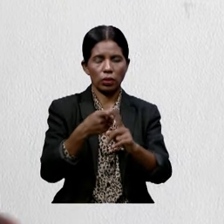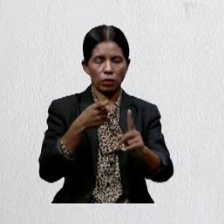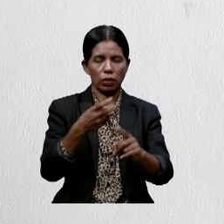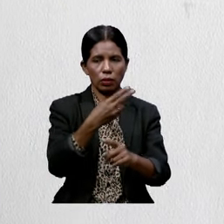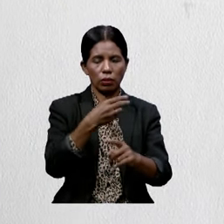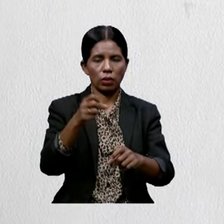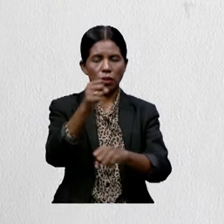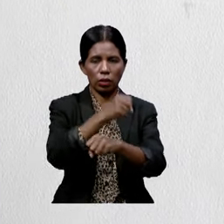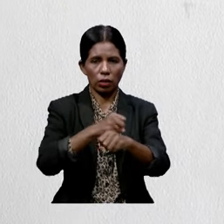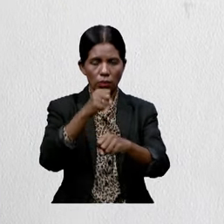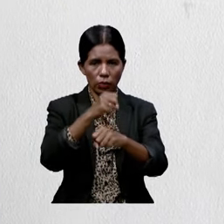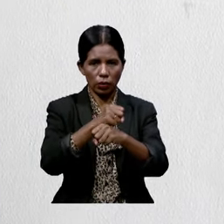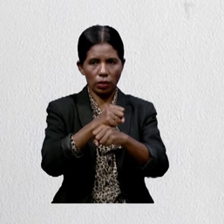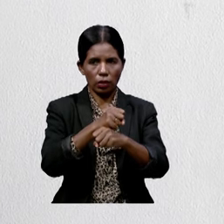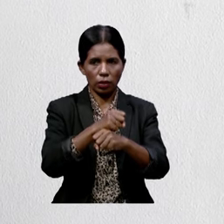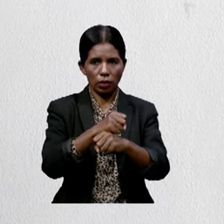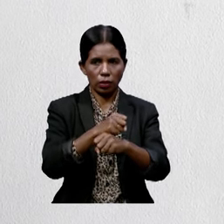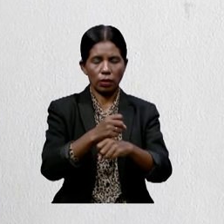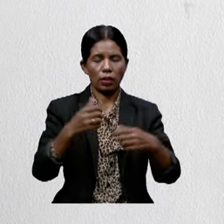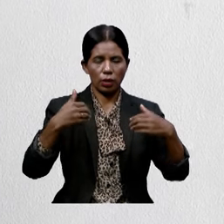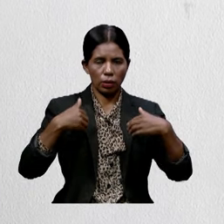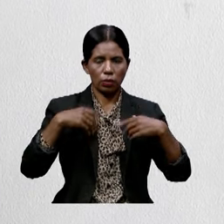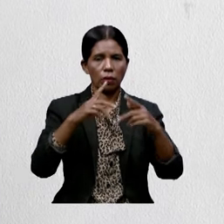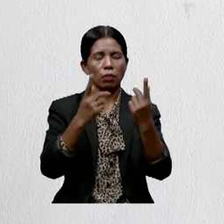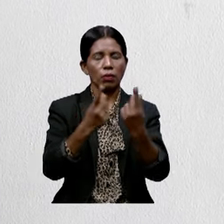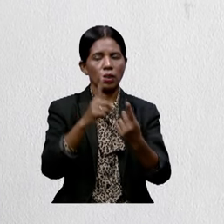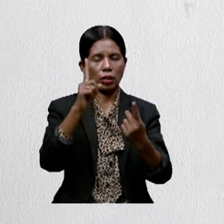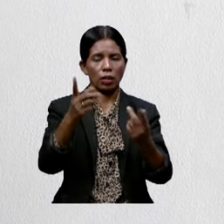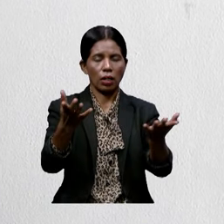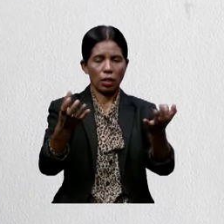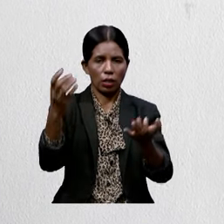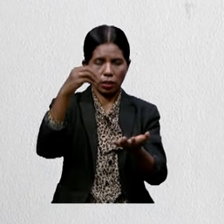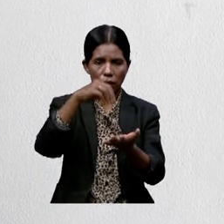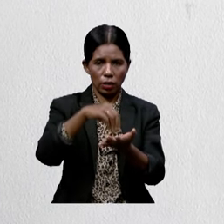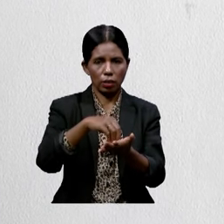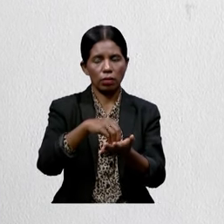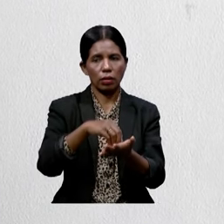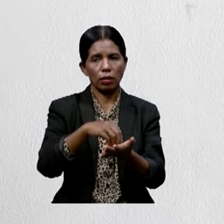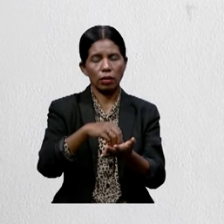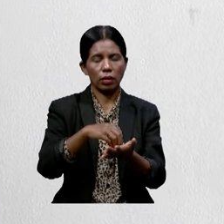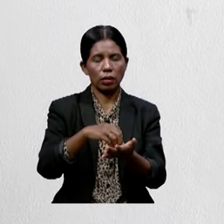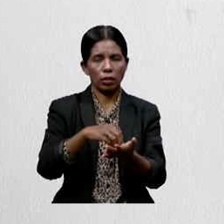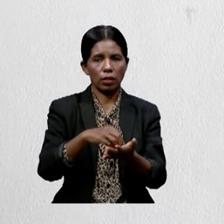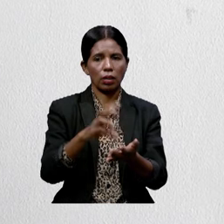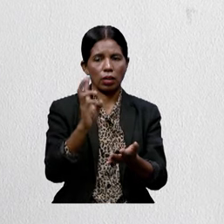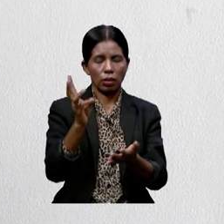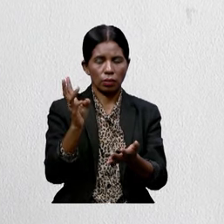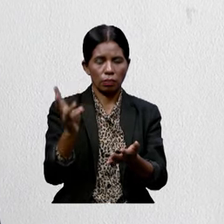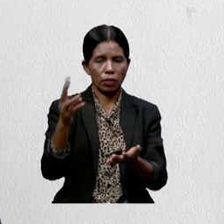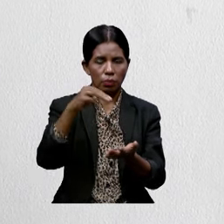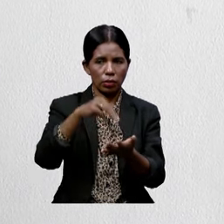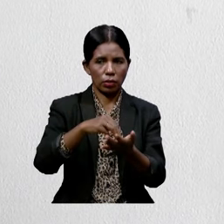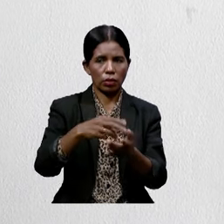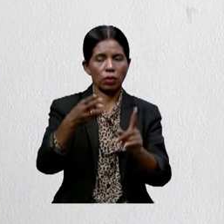Rússia Indonésia e Singapura, mas íamos companhia da cara que investe ona 60, 70 milhões de dólares e